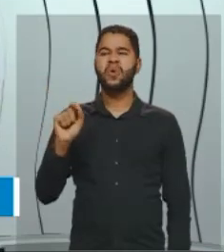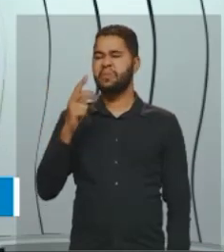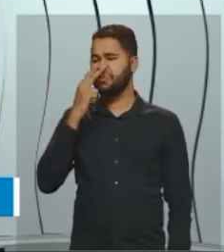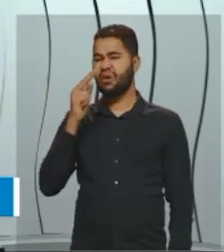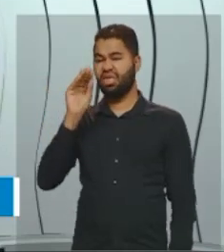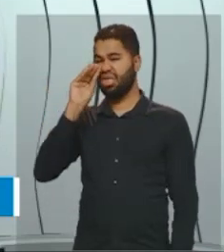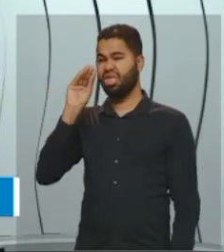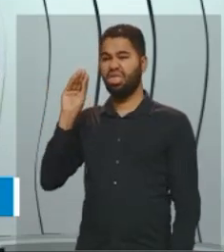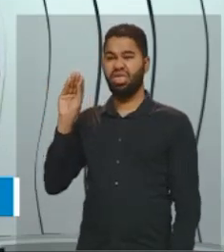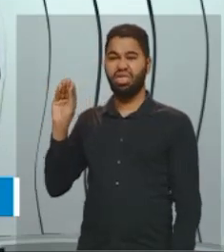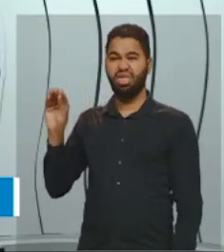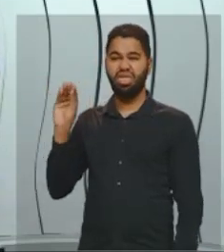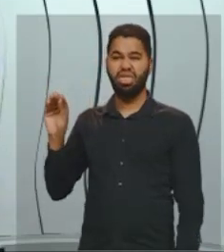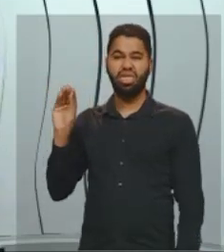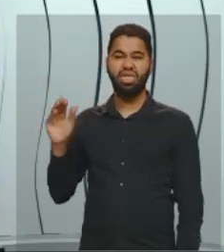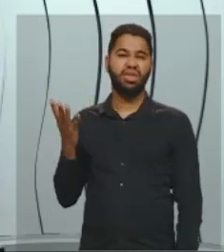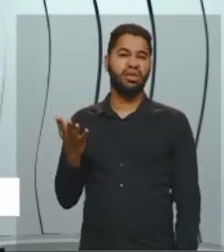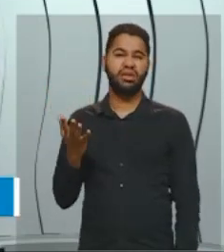desdenhosa, de uma forma